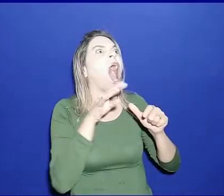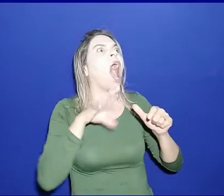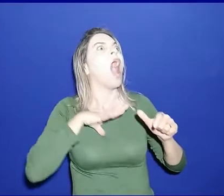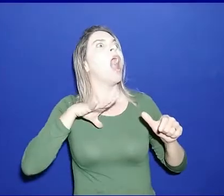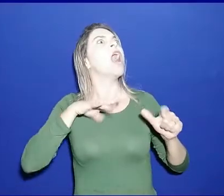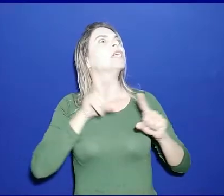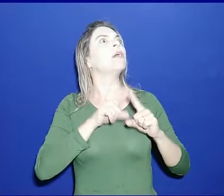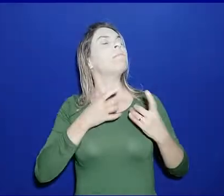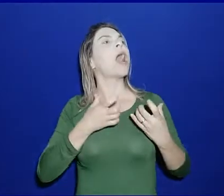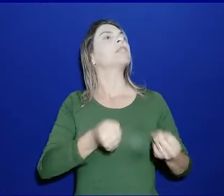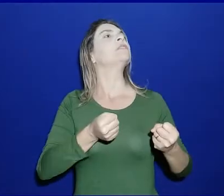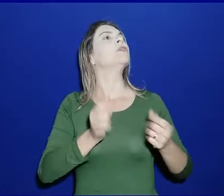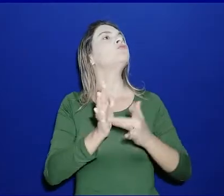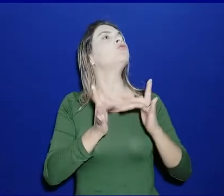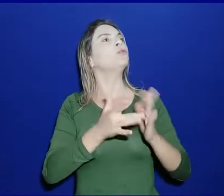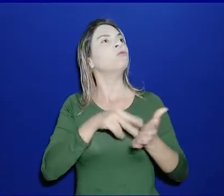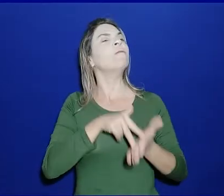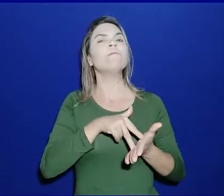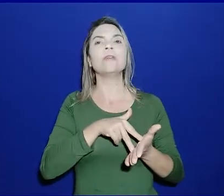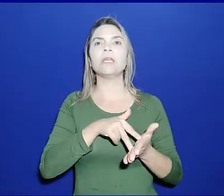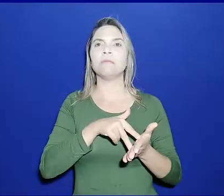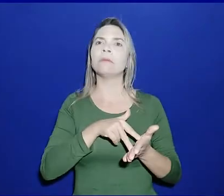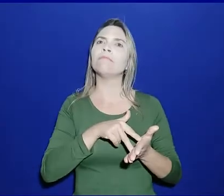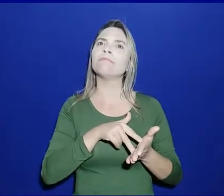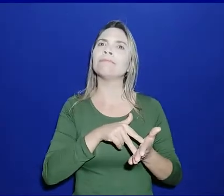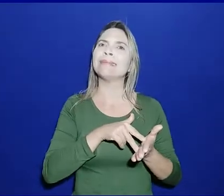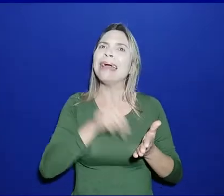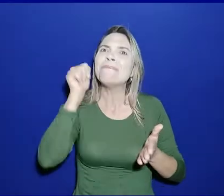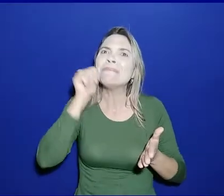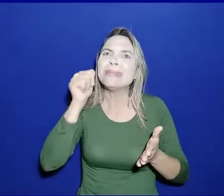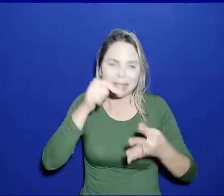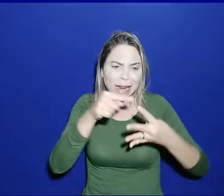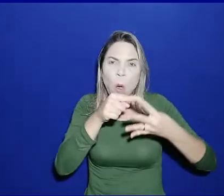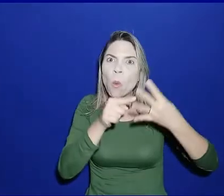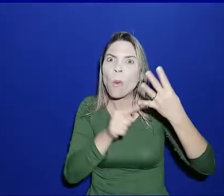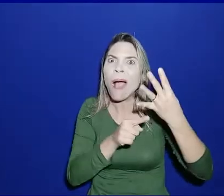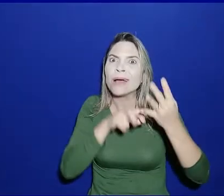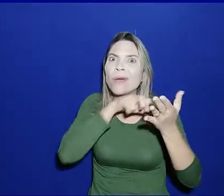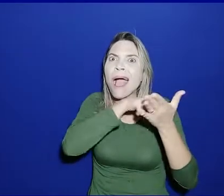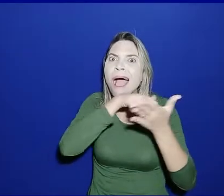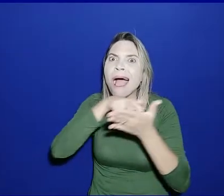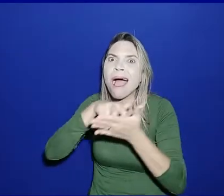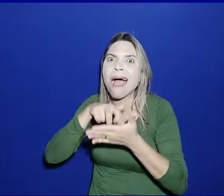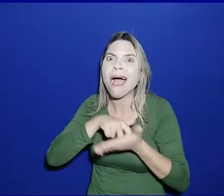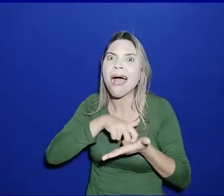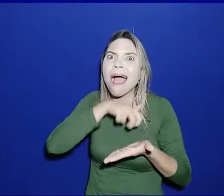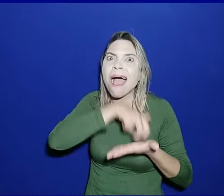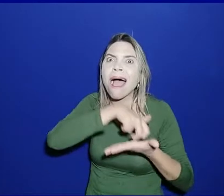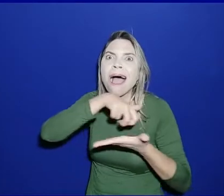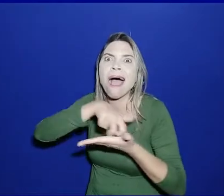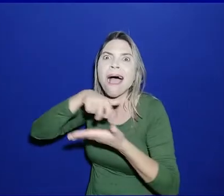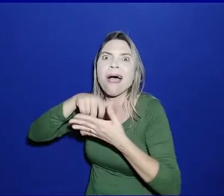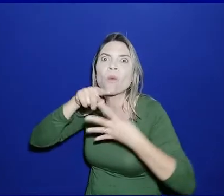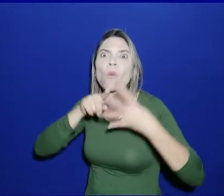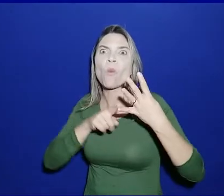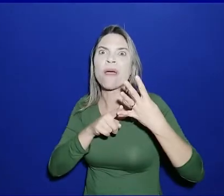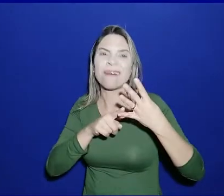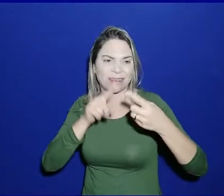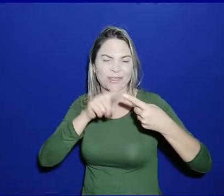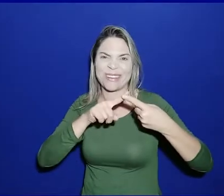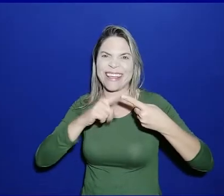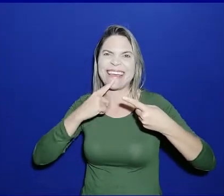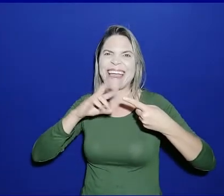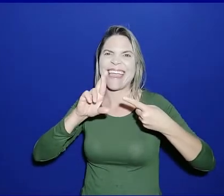sua resistência às muitas torturas, dizendo: vale a pena, estamos com Cristo. Logo, logo veremos a glória do